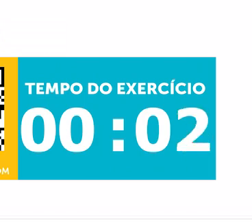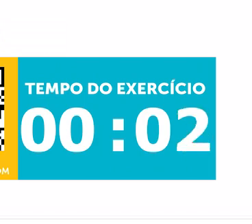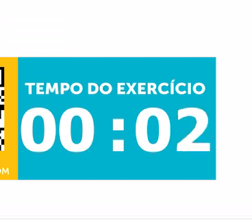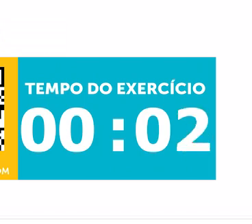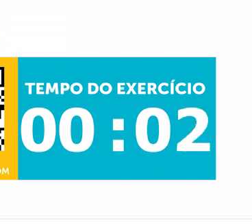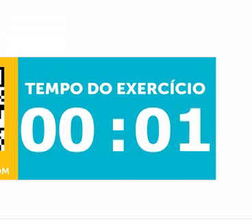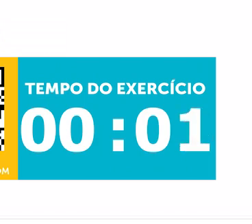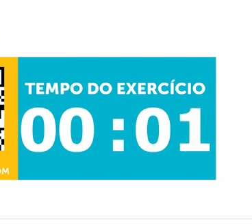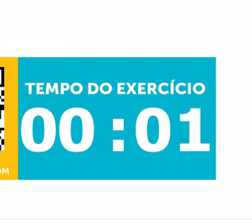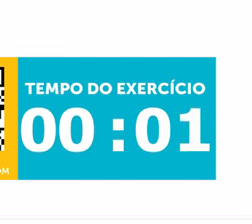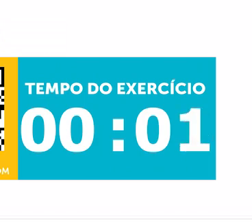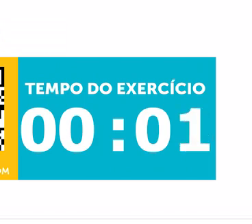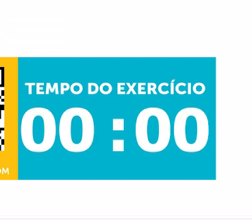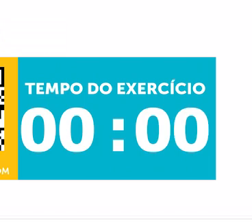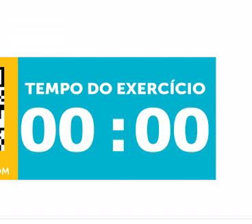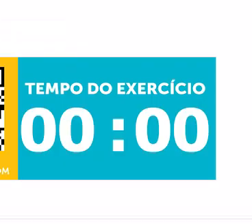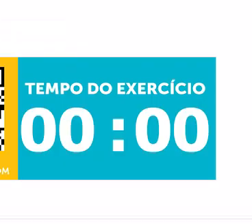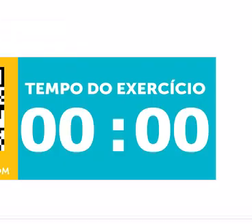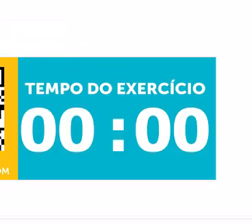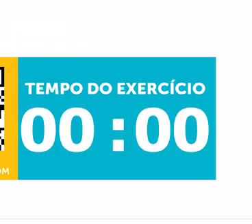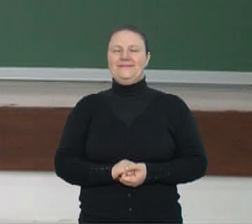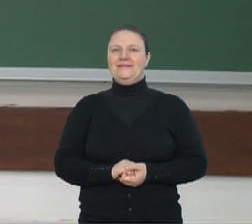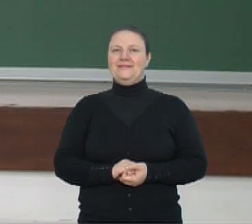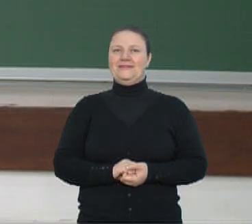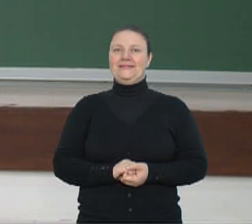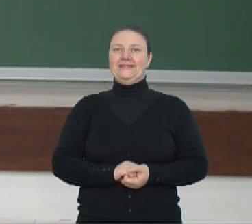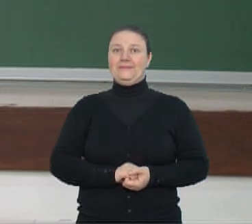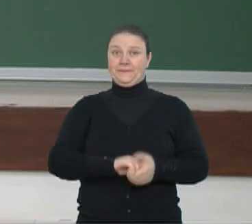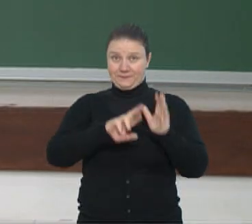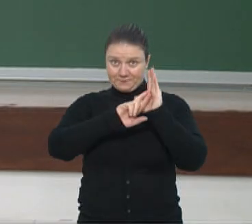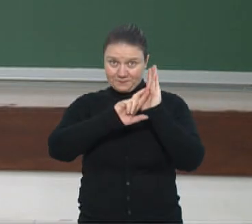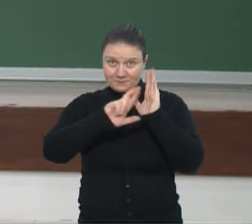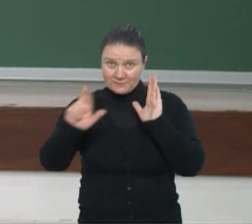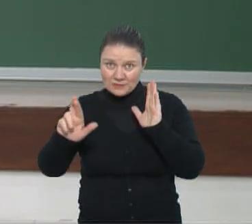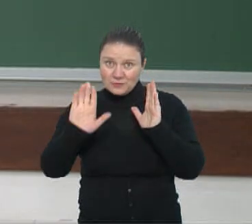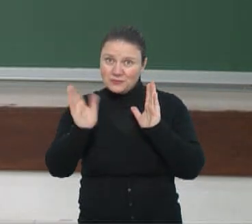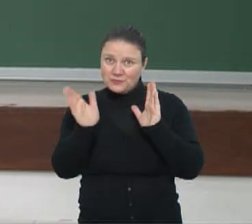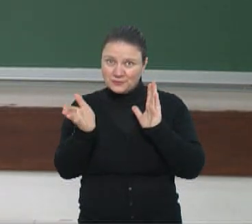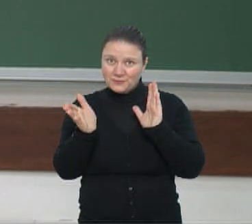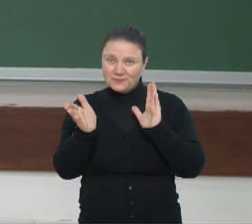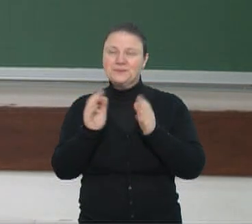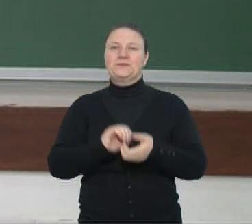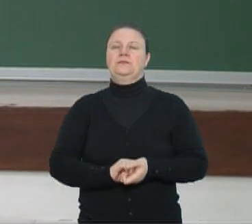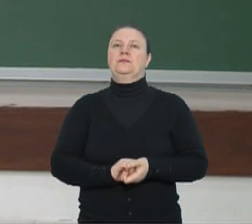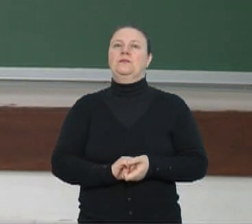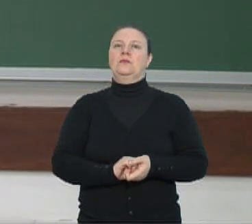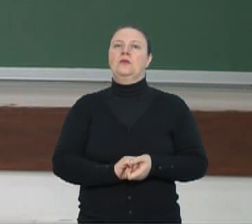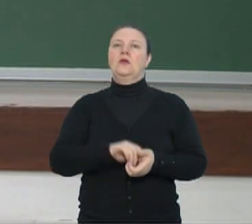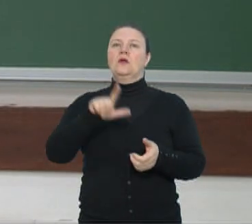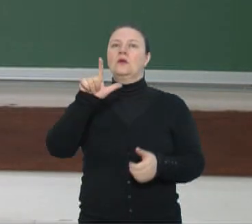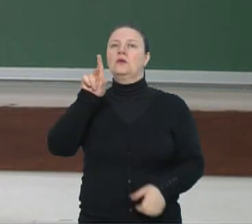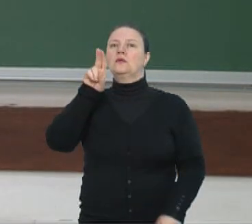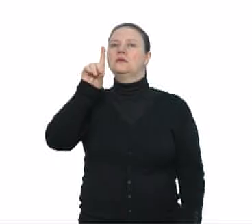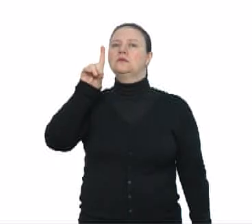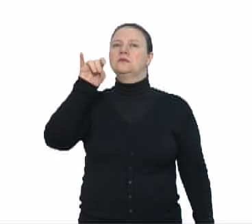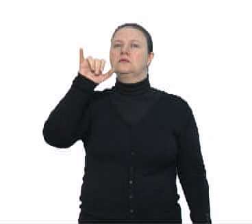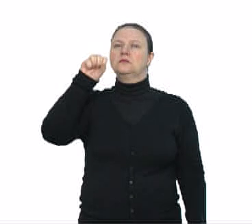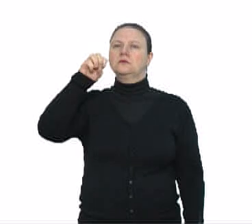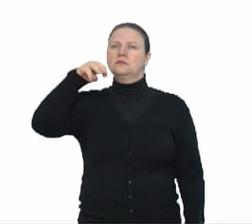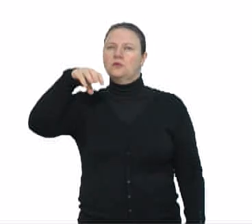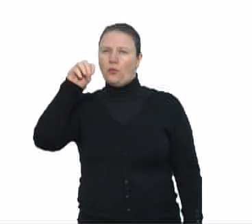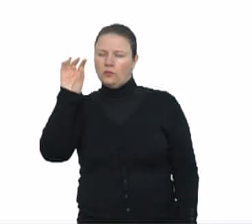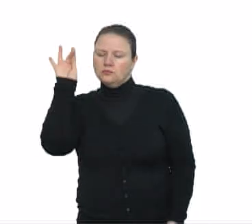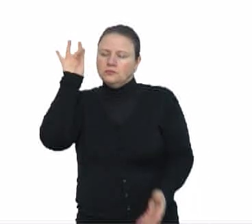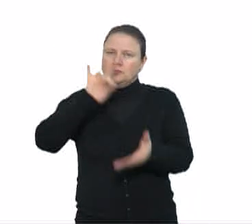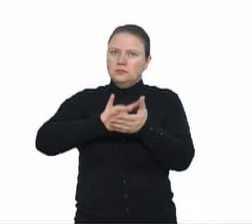Respondido, caríssimos alunos, Sobre o ludismo, é correto afirmar que vai